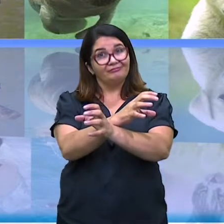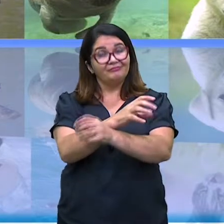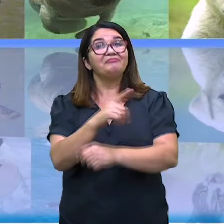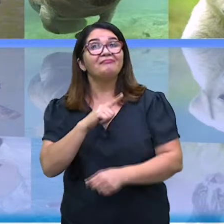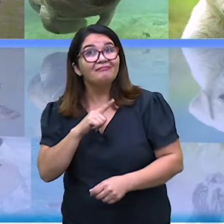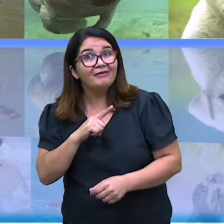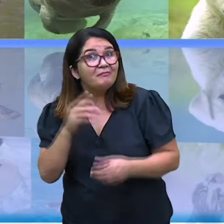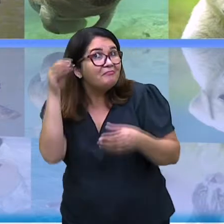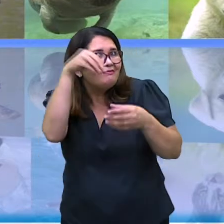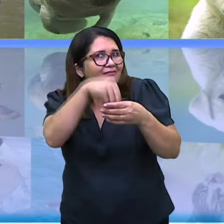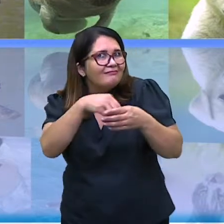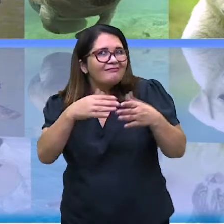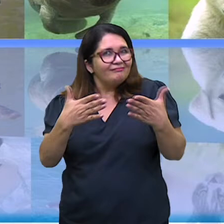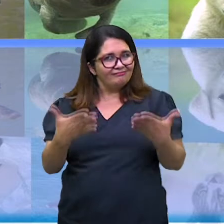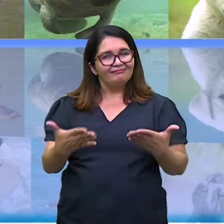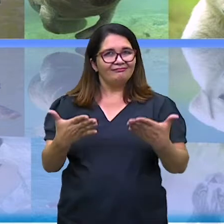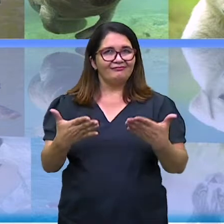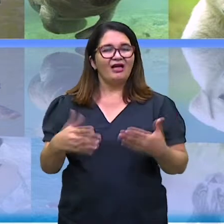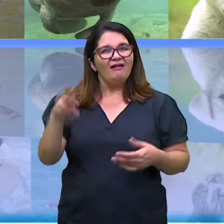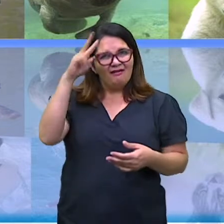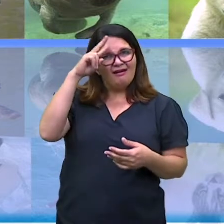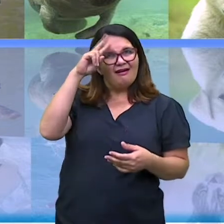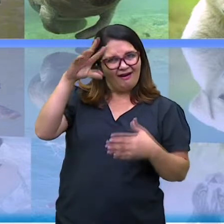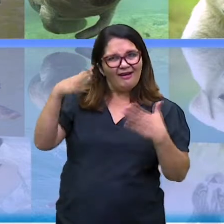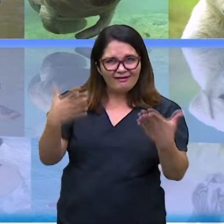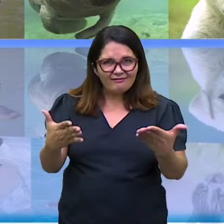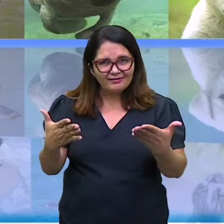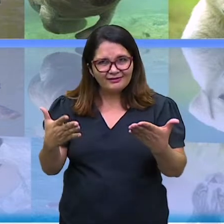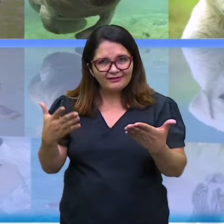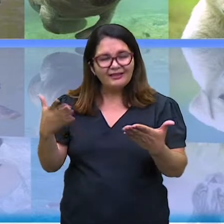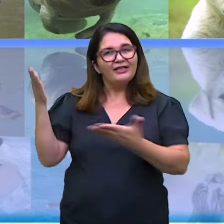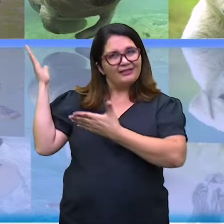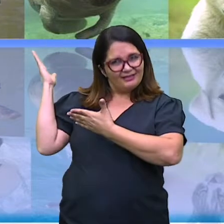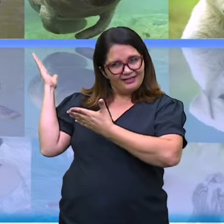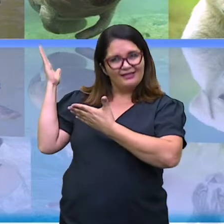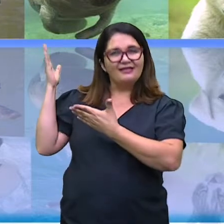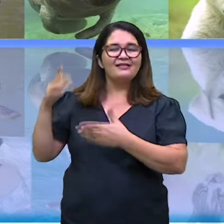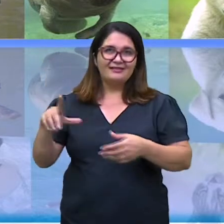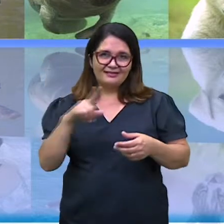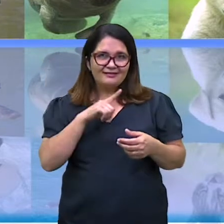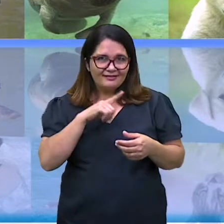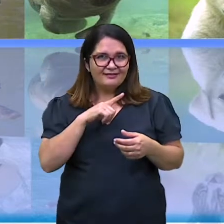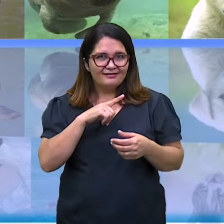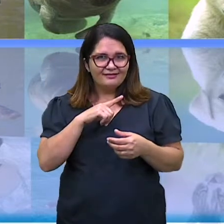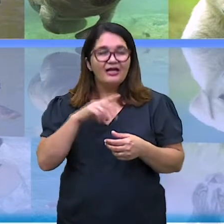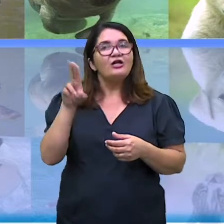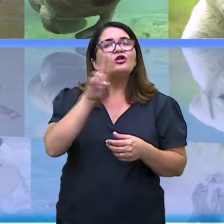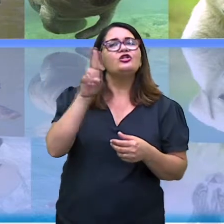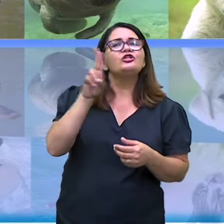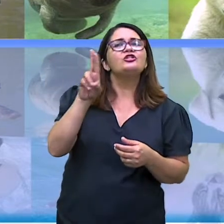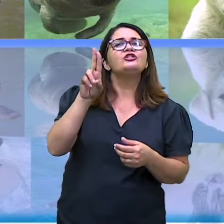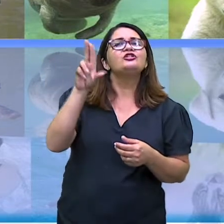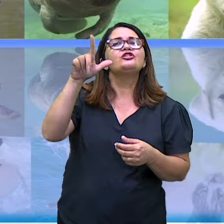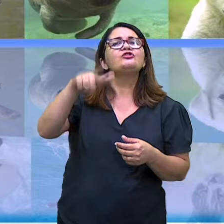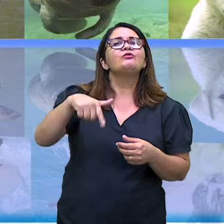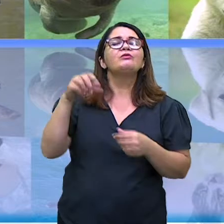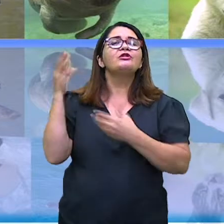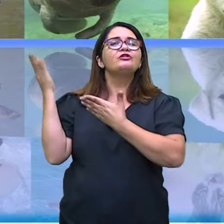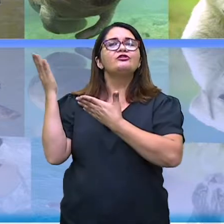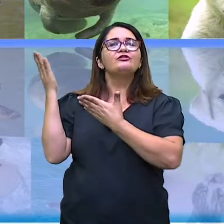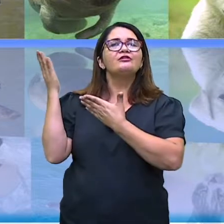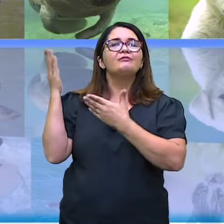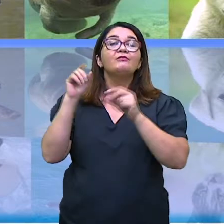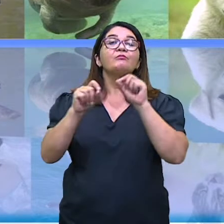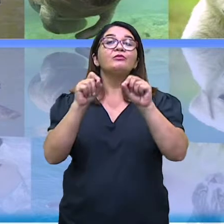aí? Lembra que nós falamos que os vertebrados recebem este nome porque eles têm